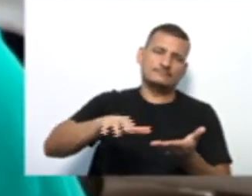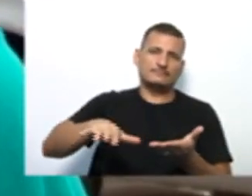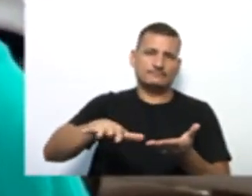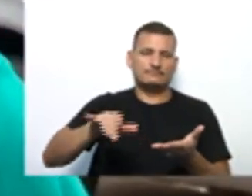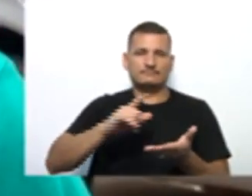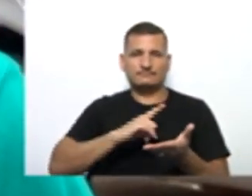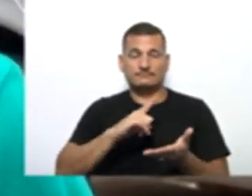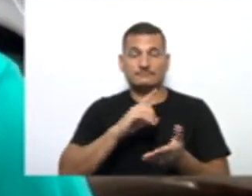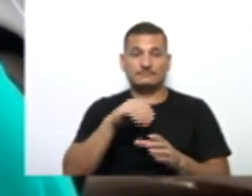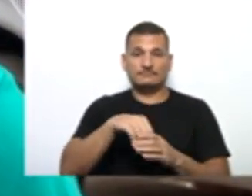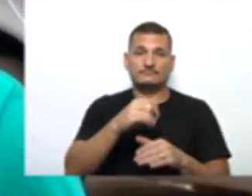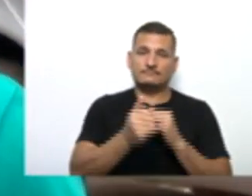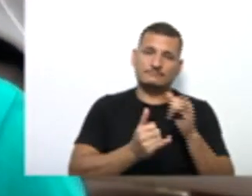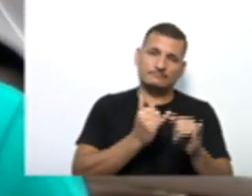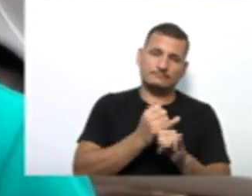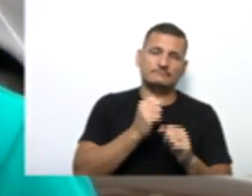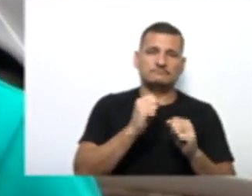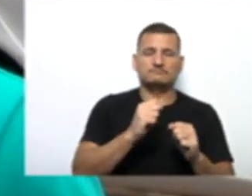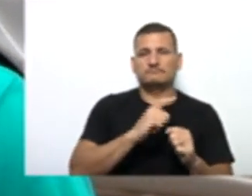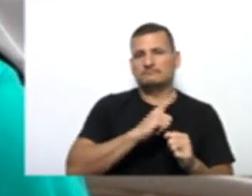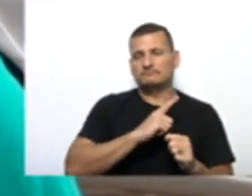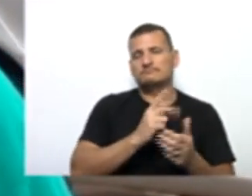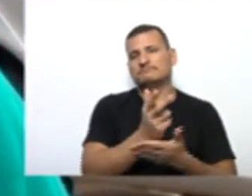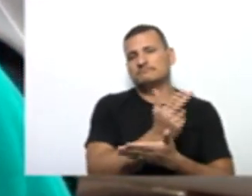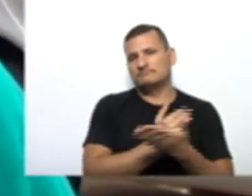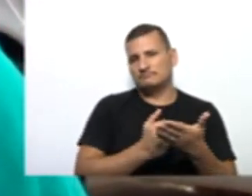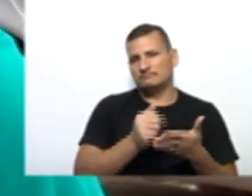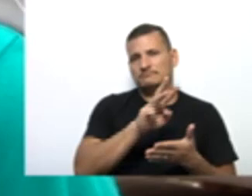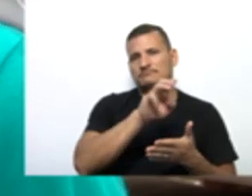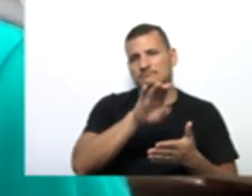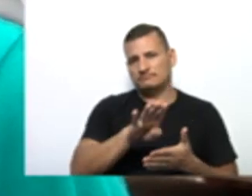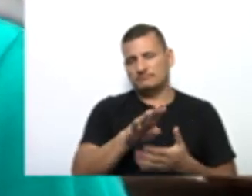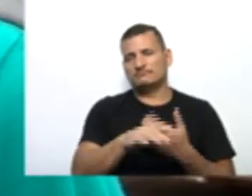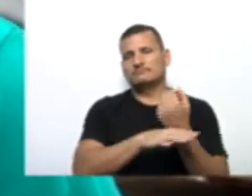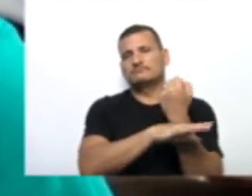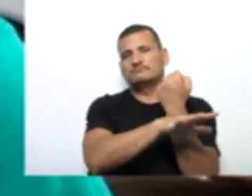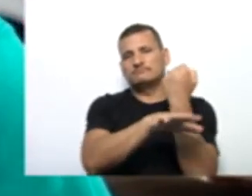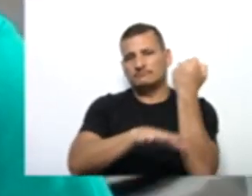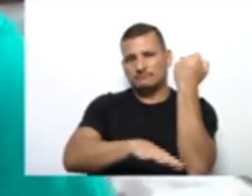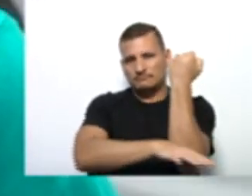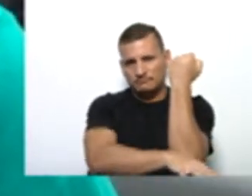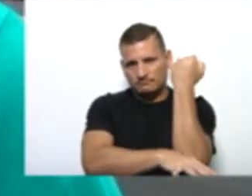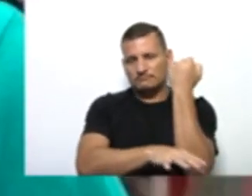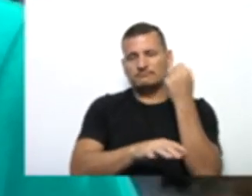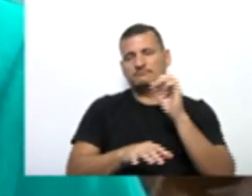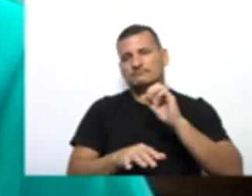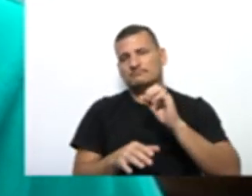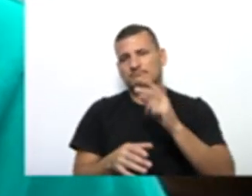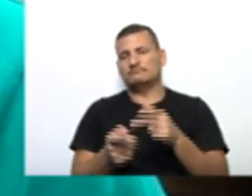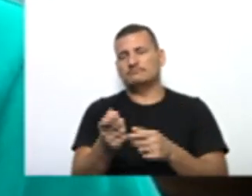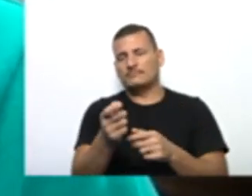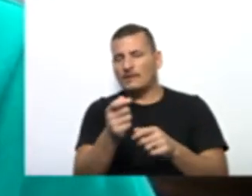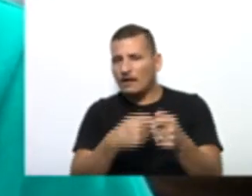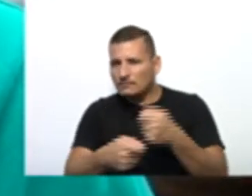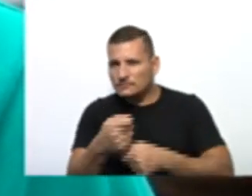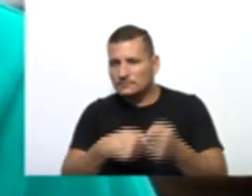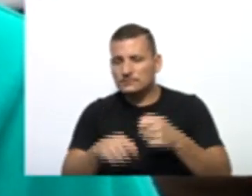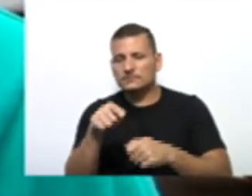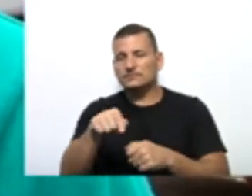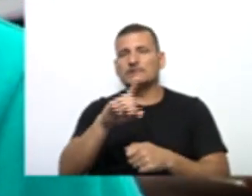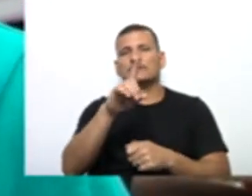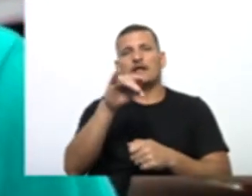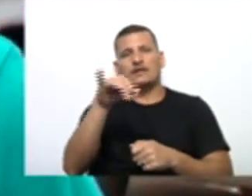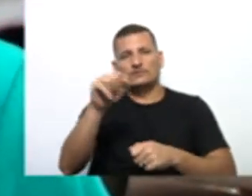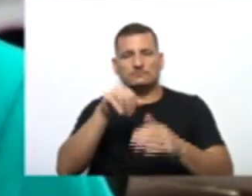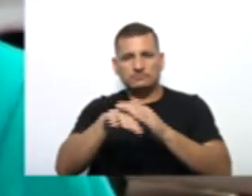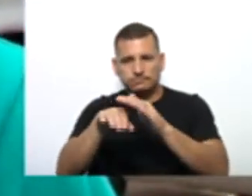ter um técnico que cuide de um web design, de um site, que cuide do servidor, que administre os dados inseridos nesse site, né? A